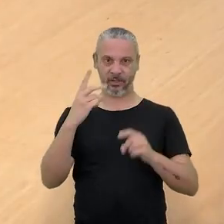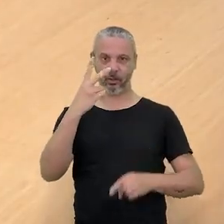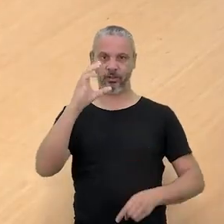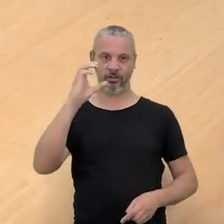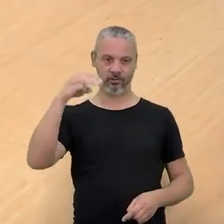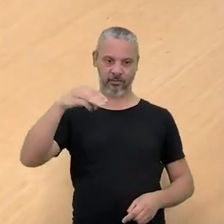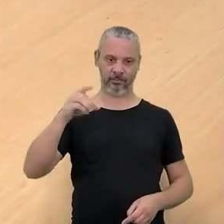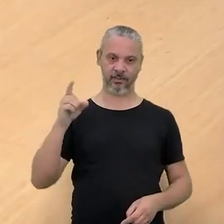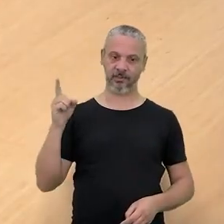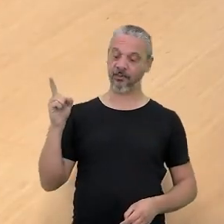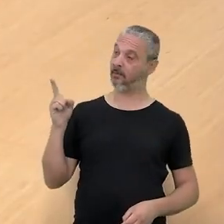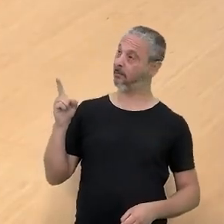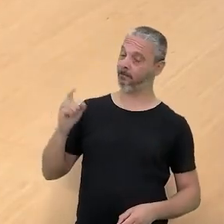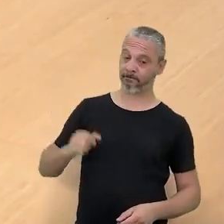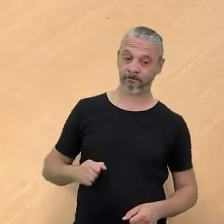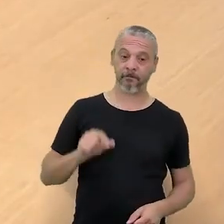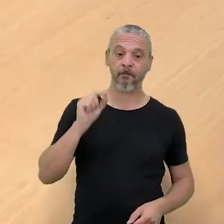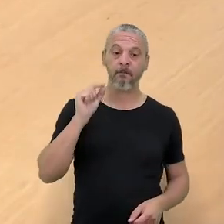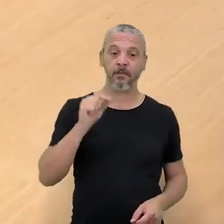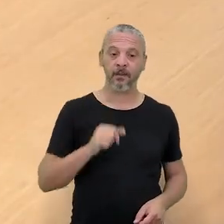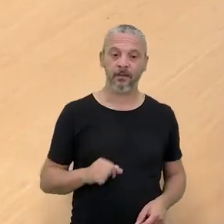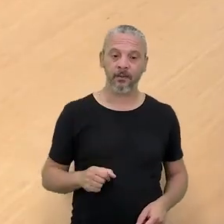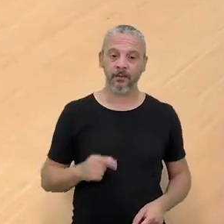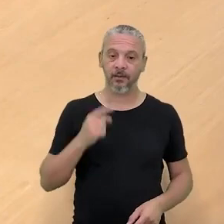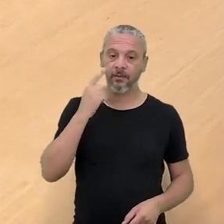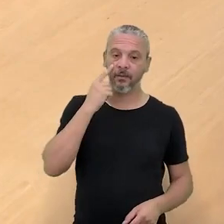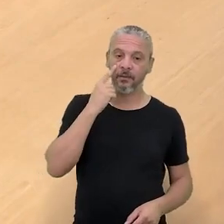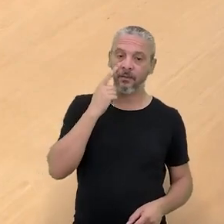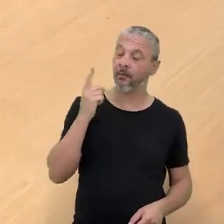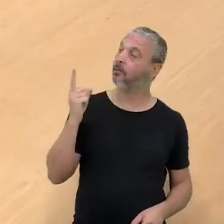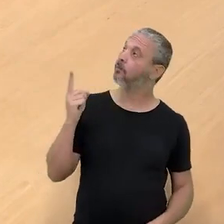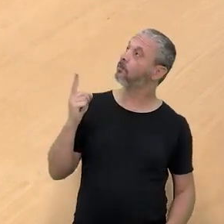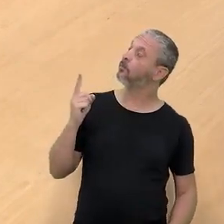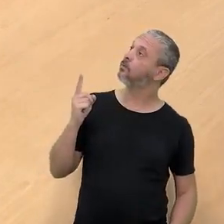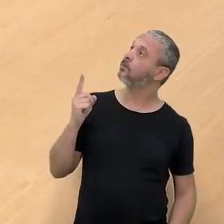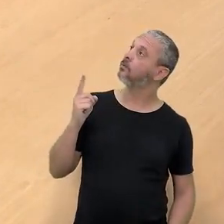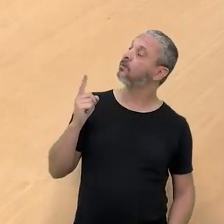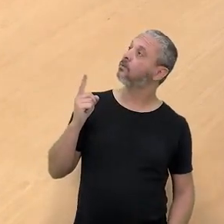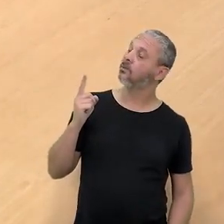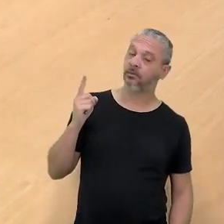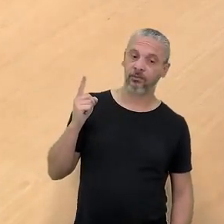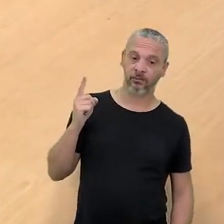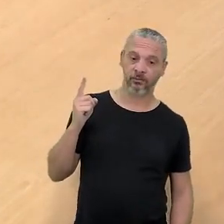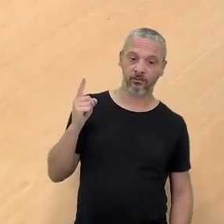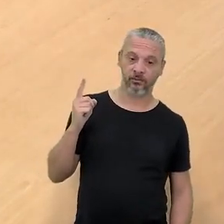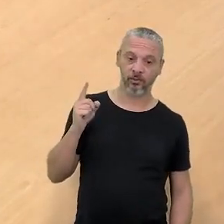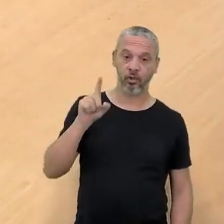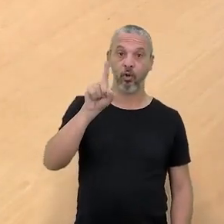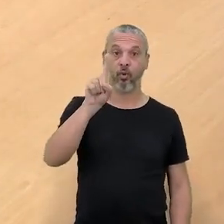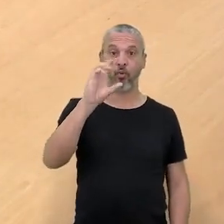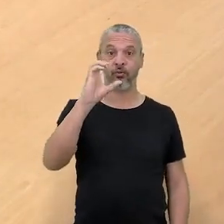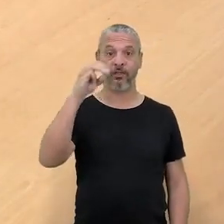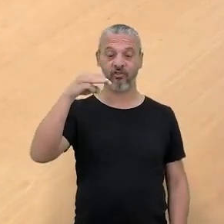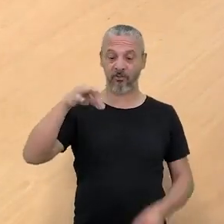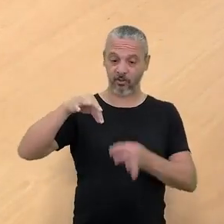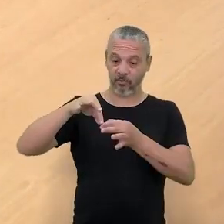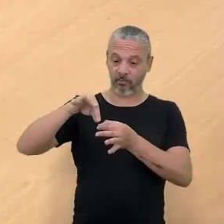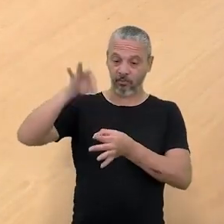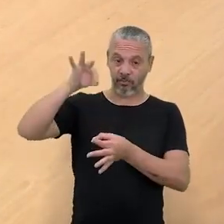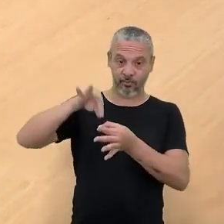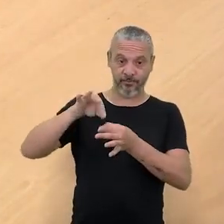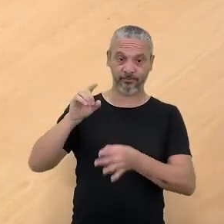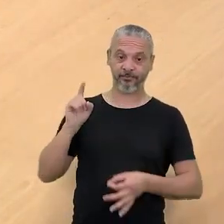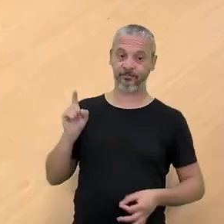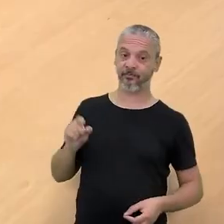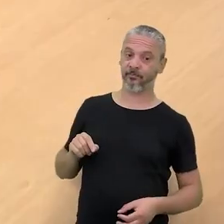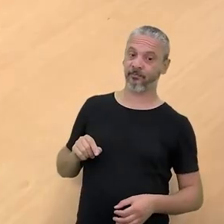aqui. Marquei os 2 centímetros, vou pegar, vou fazer 1 centímetro de altura